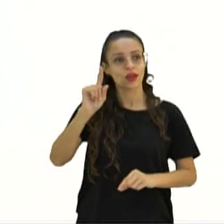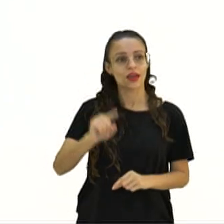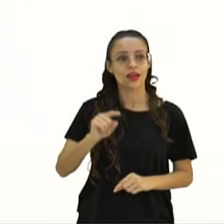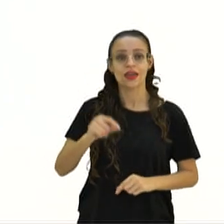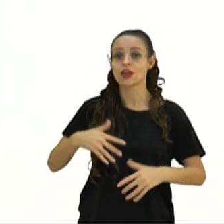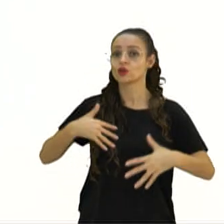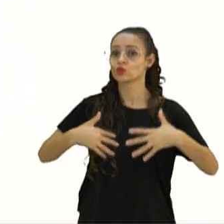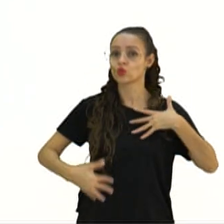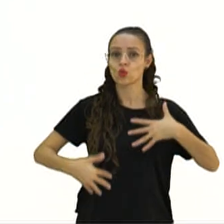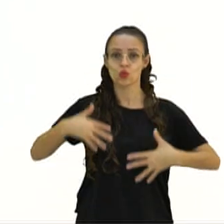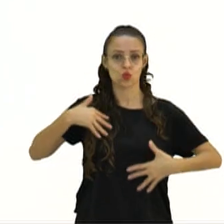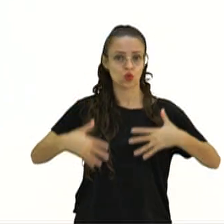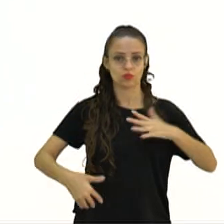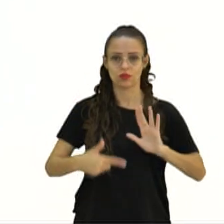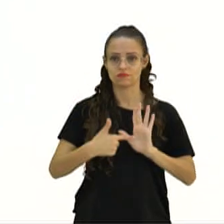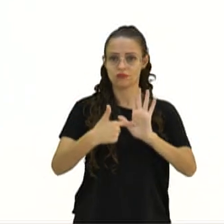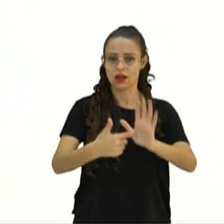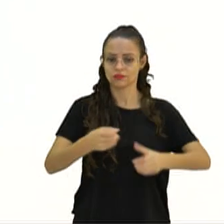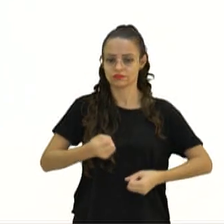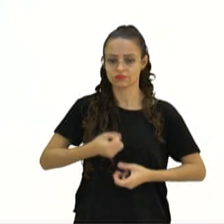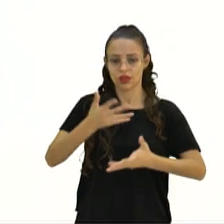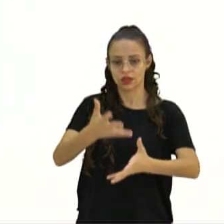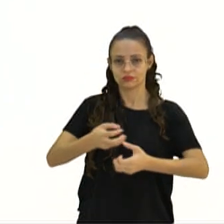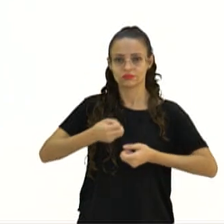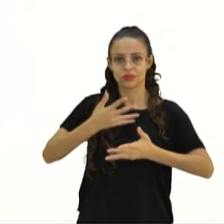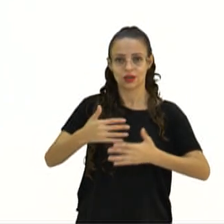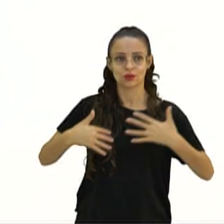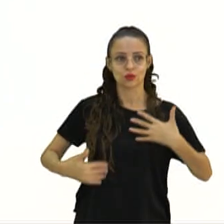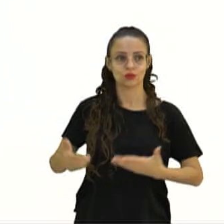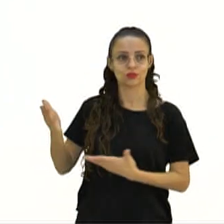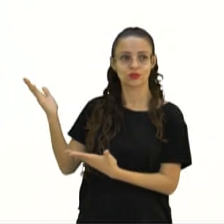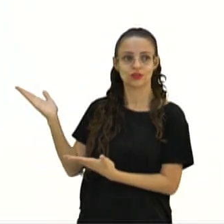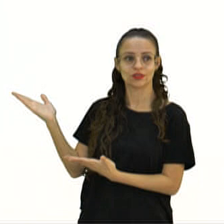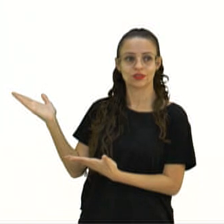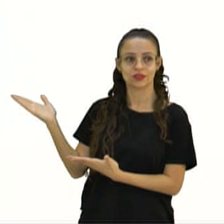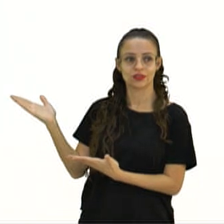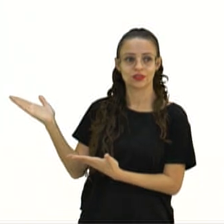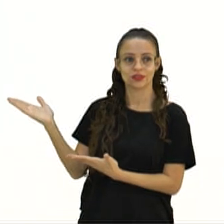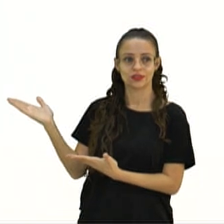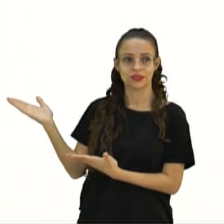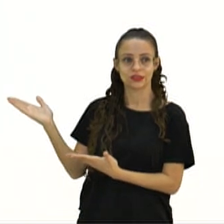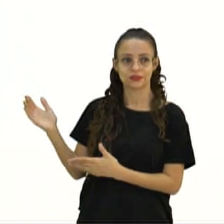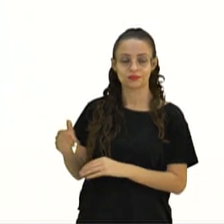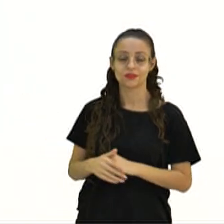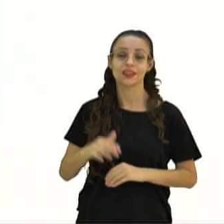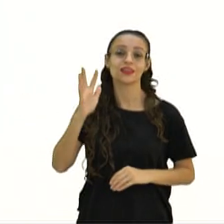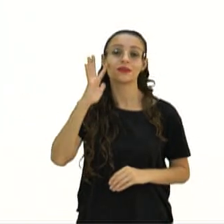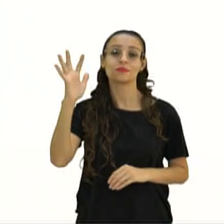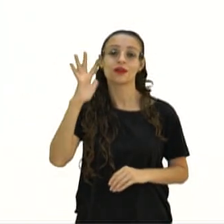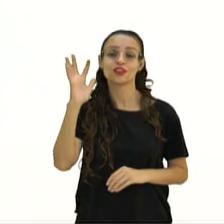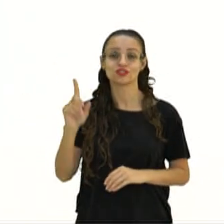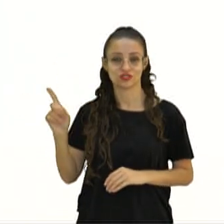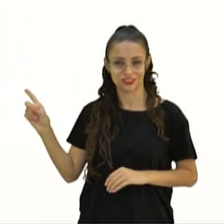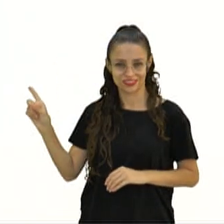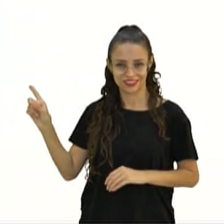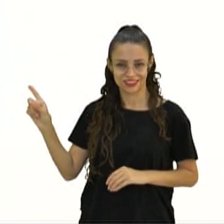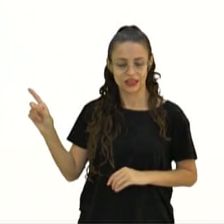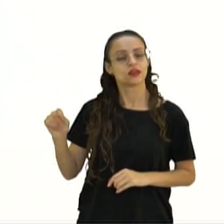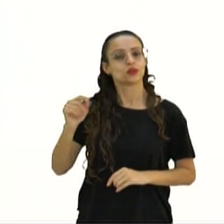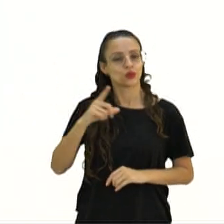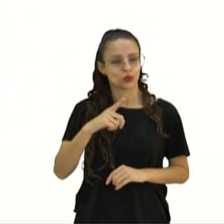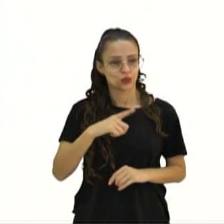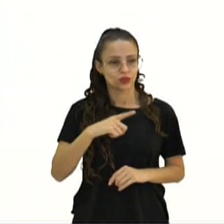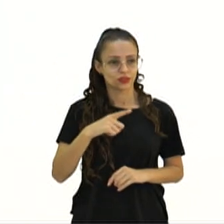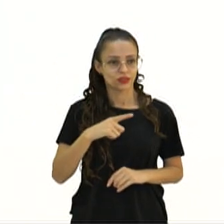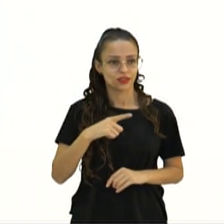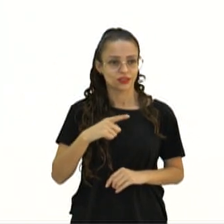com o corpo, né? Então, é uma situação que está nesta animação aqui para vocês, né? Imaginam a situação, né? Imagina que ali existe,